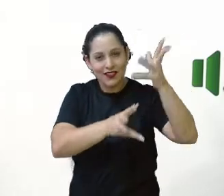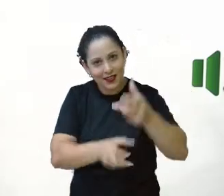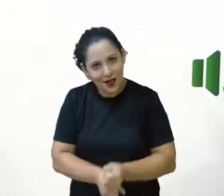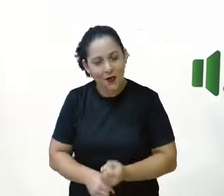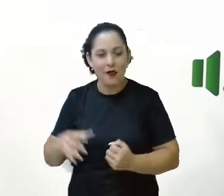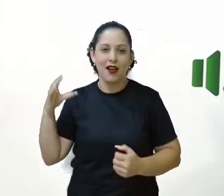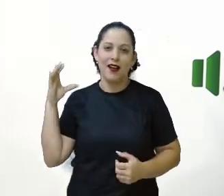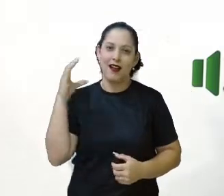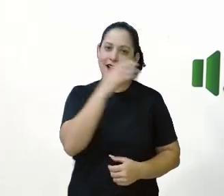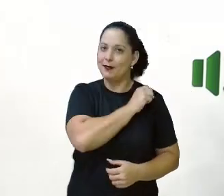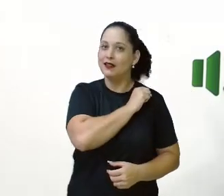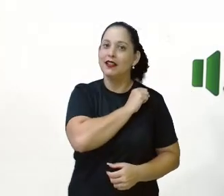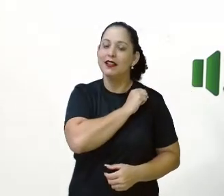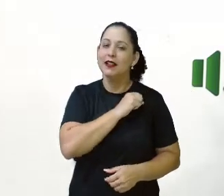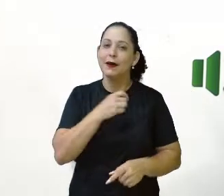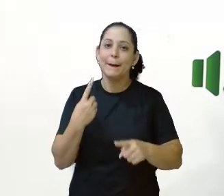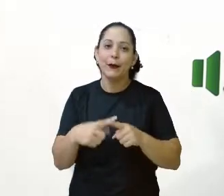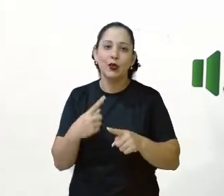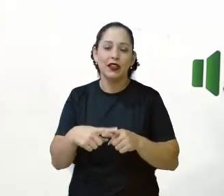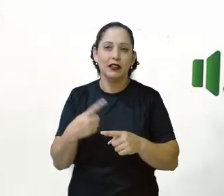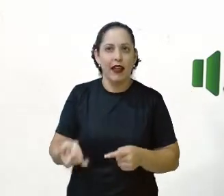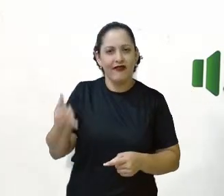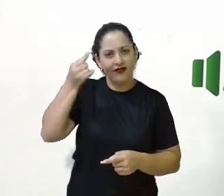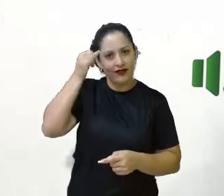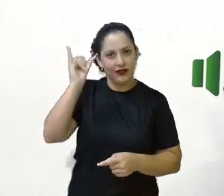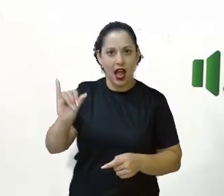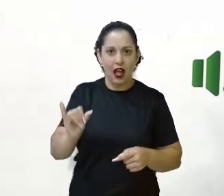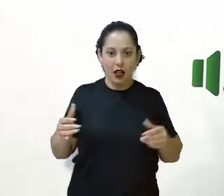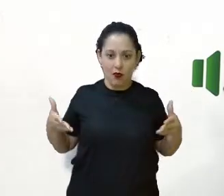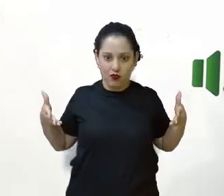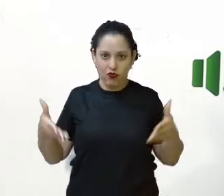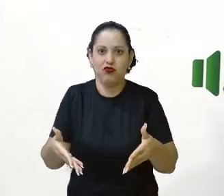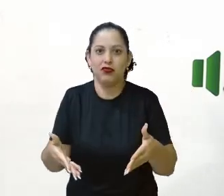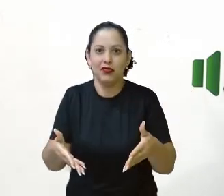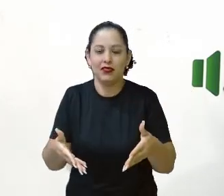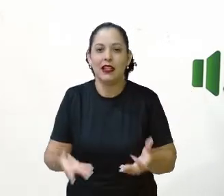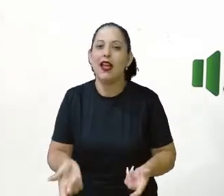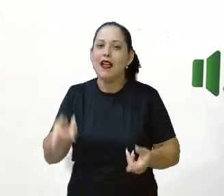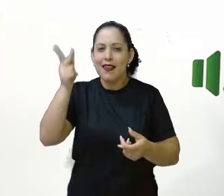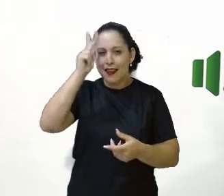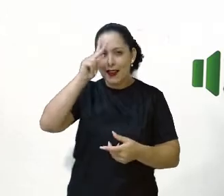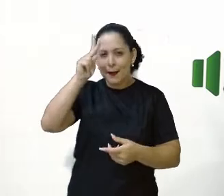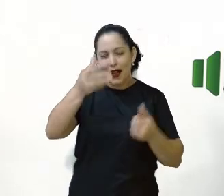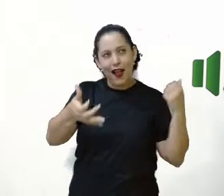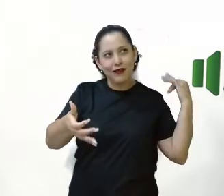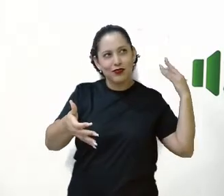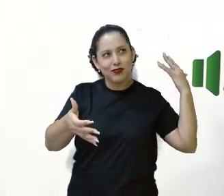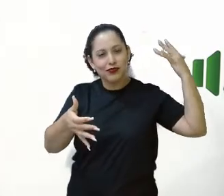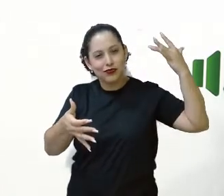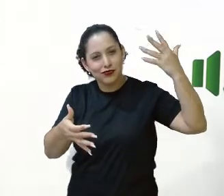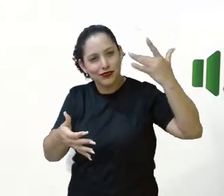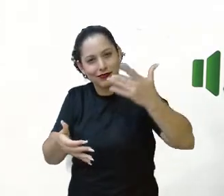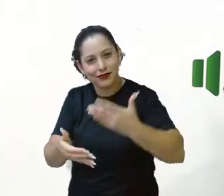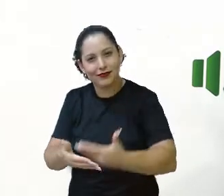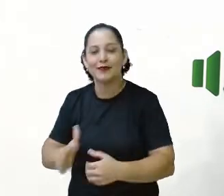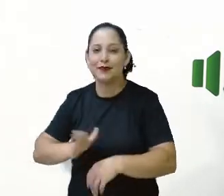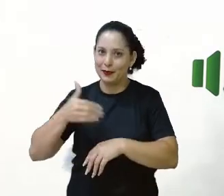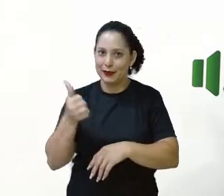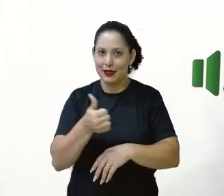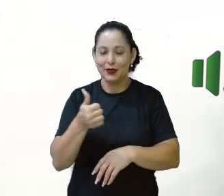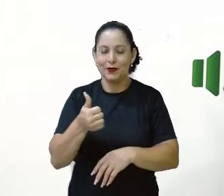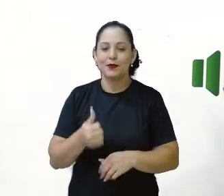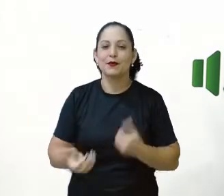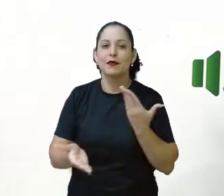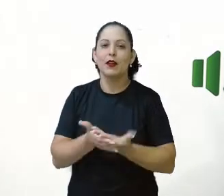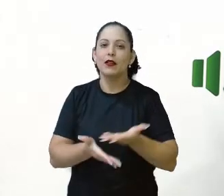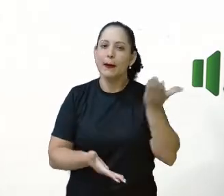para a gente não entrar assim de vez, né, para a gente se lembrar um pouquinho e a aula ficar um pouco mais leve. Então, na aula passada a gente